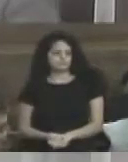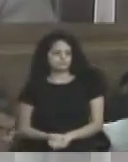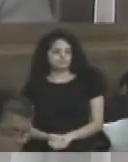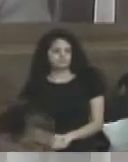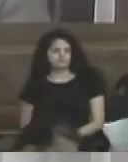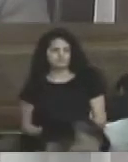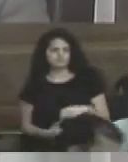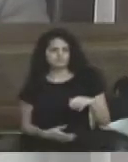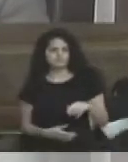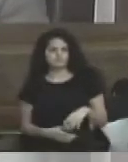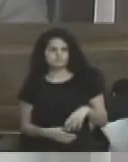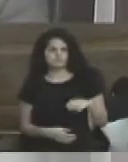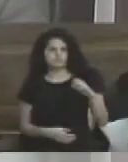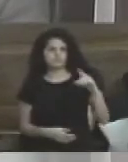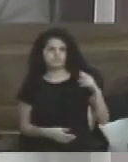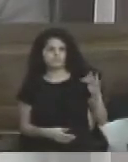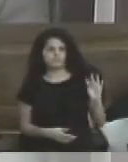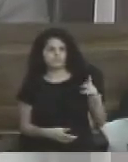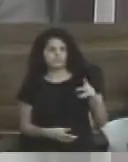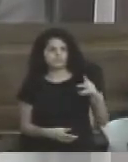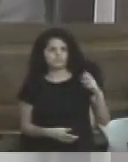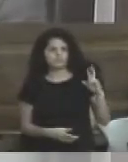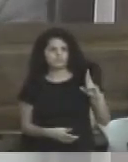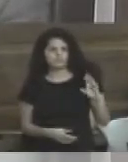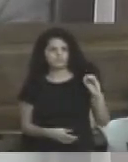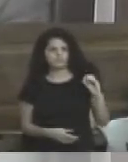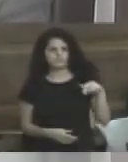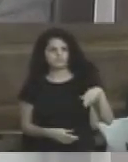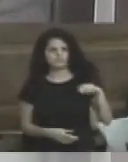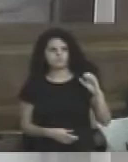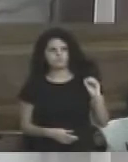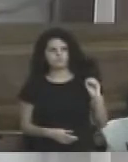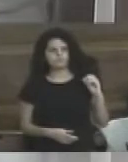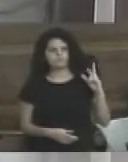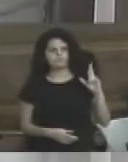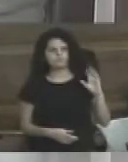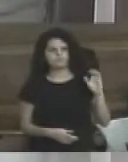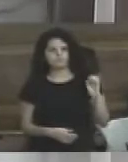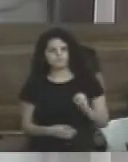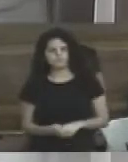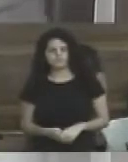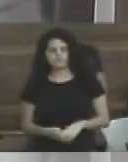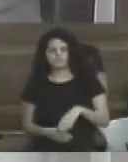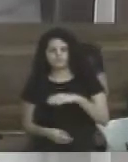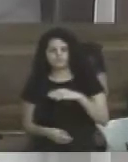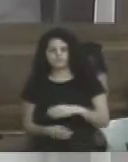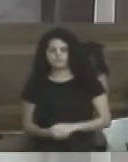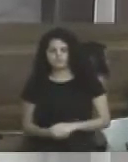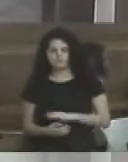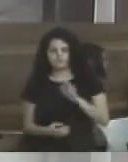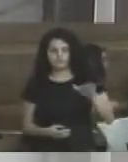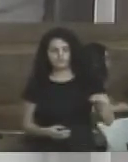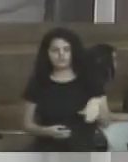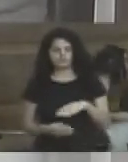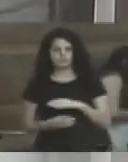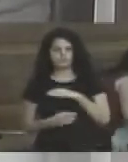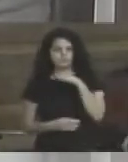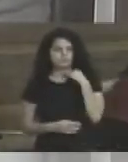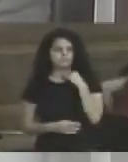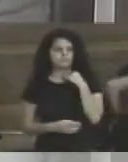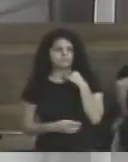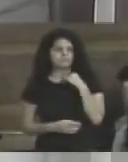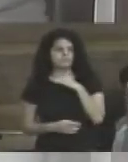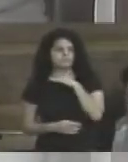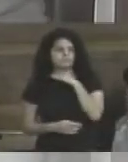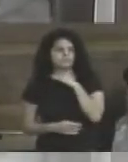No Promorá, foi apreendido uma pistola 9 e um revólver 32. Um indivíduo preso e um menorzinho, né?